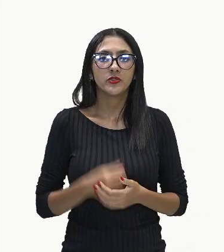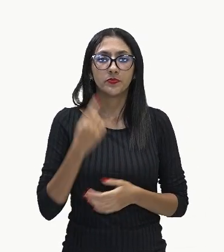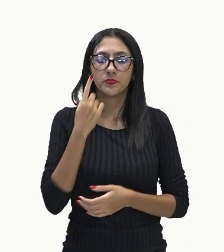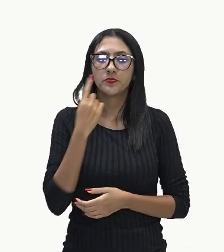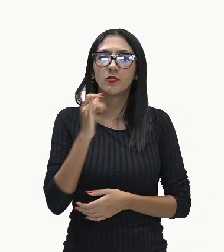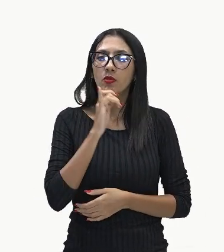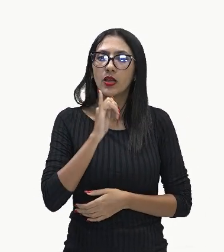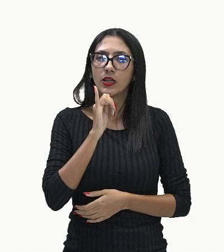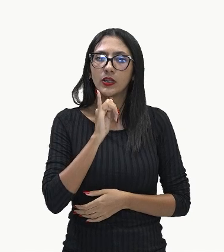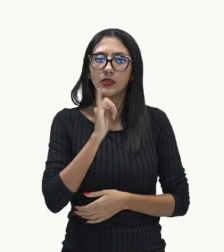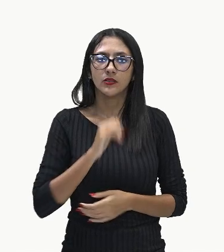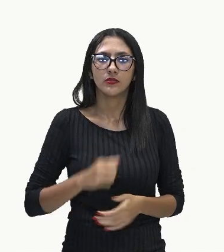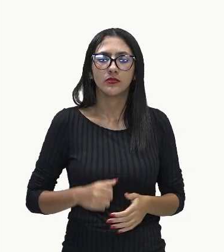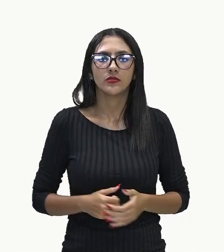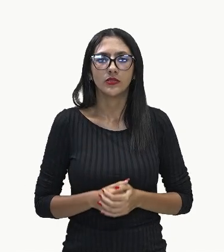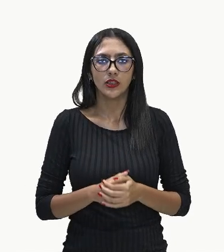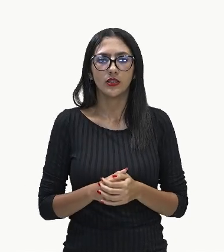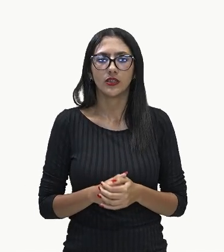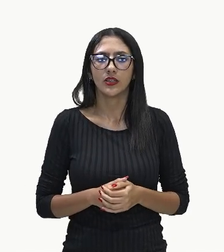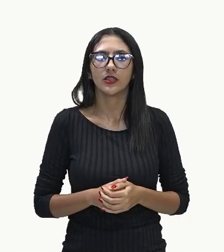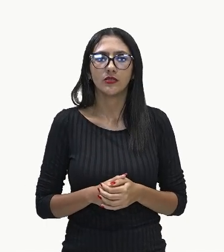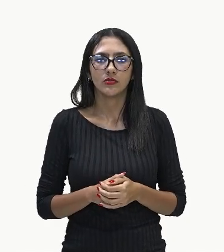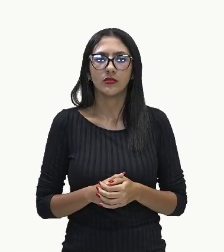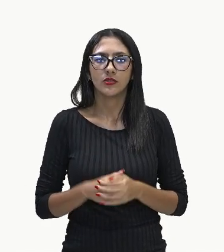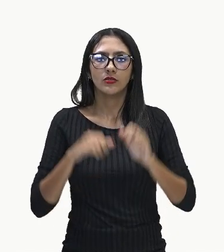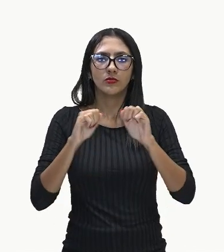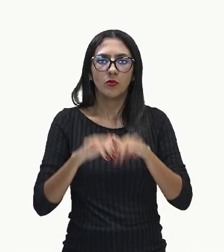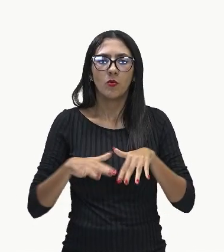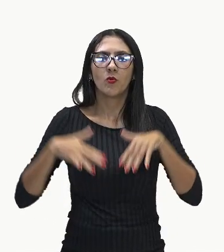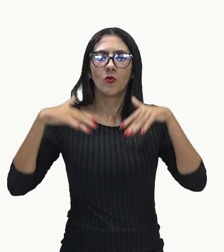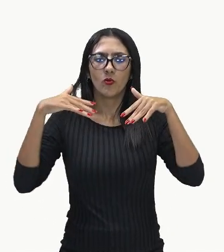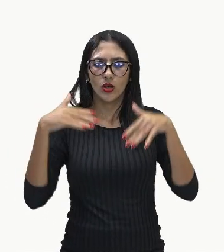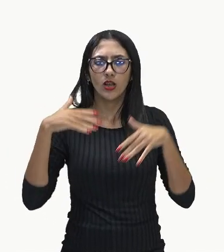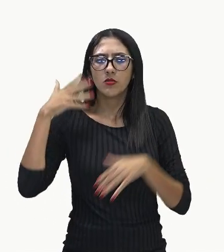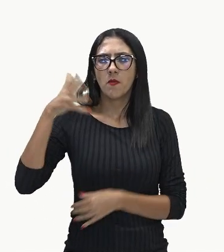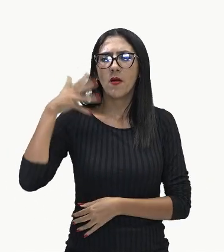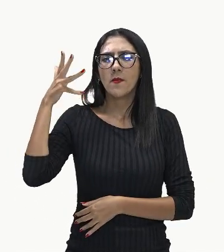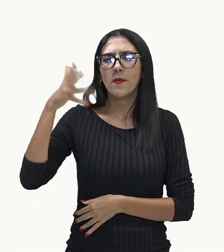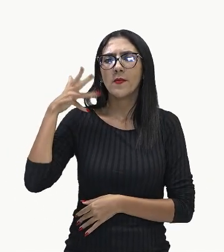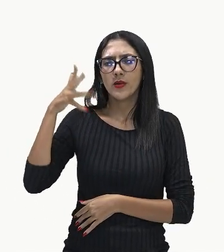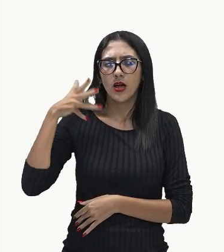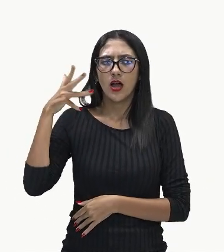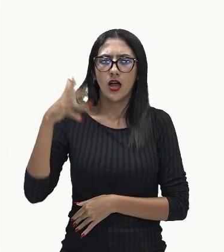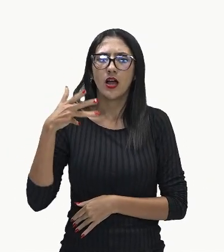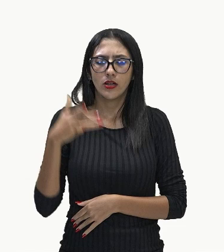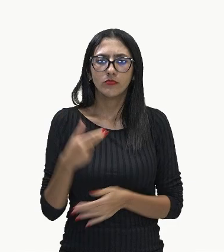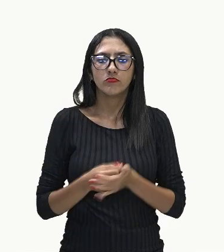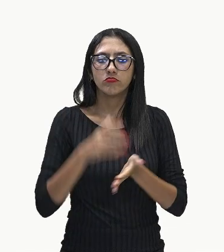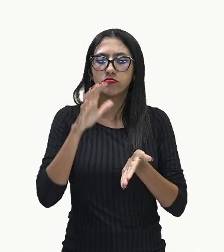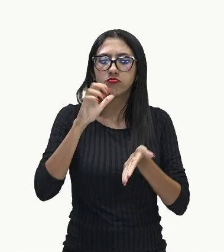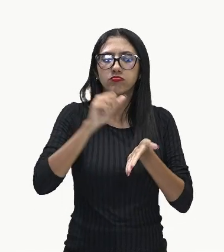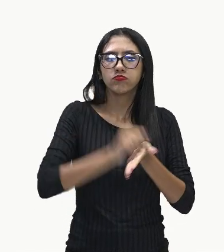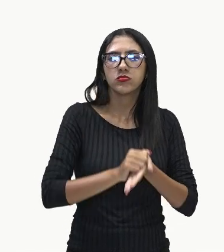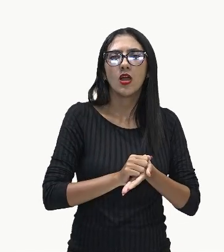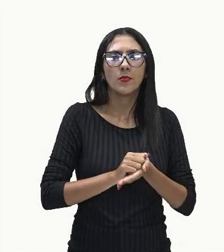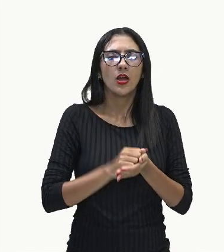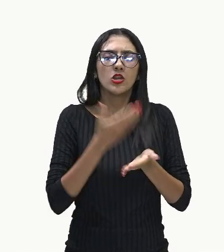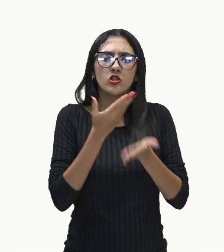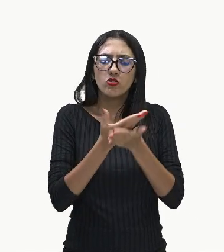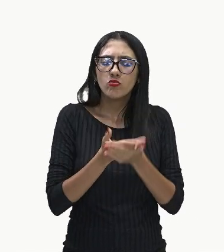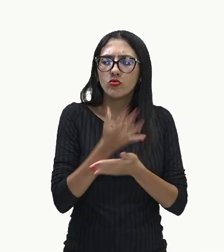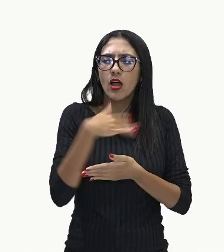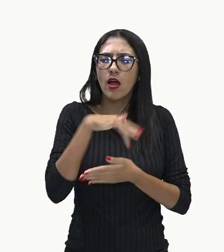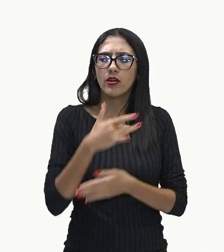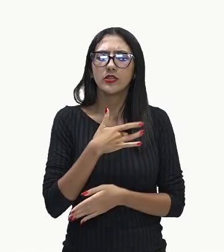um congresso para médicos, 110 se inscreveram para a palestra de cardiologia, 140 para a